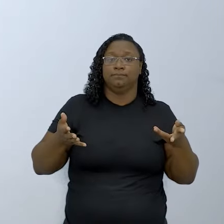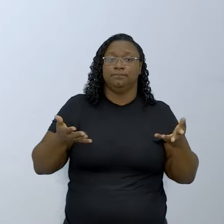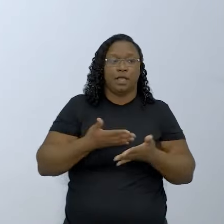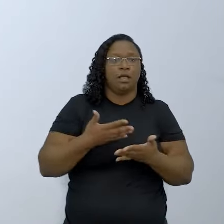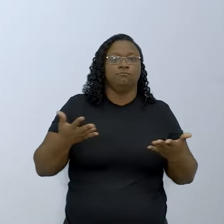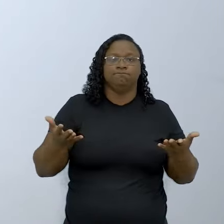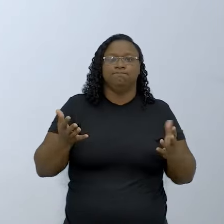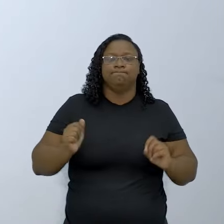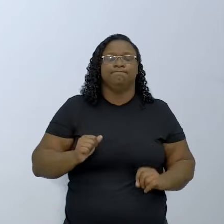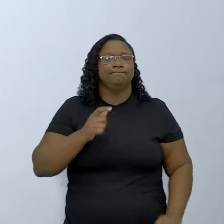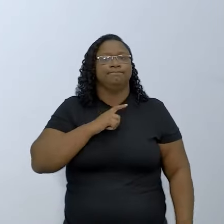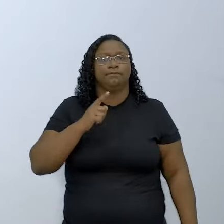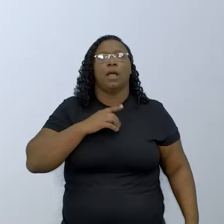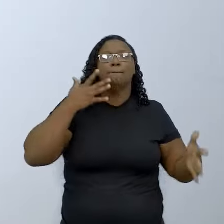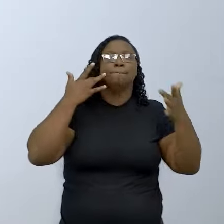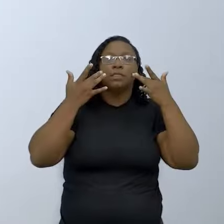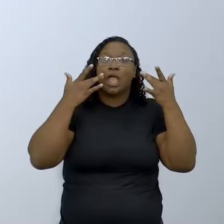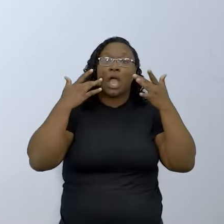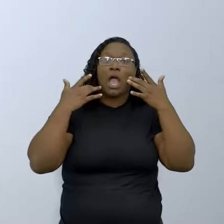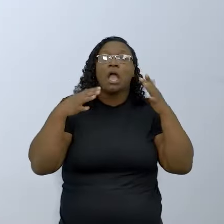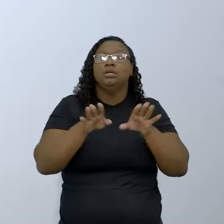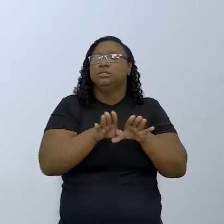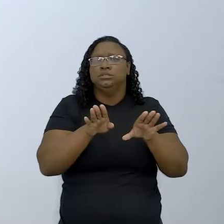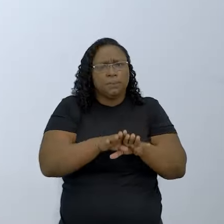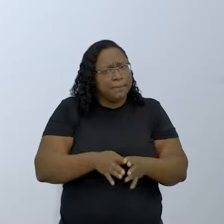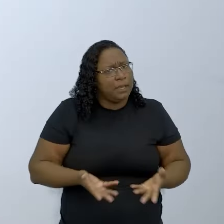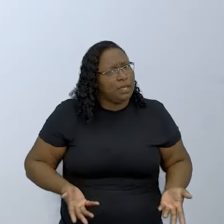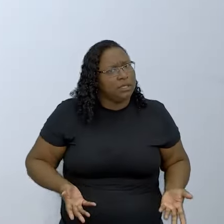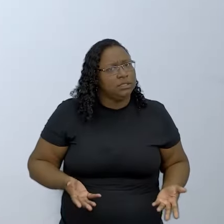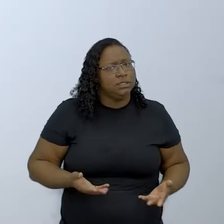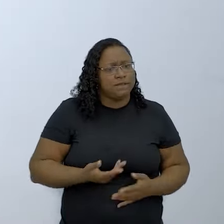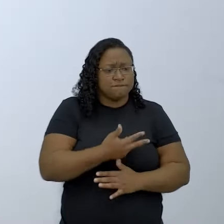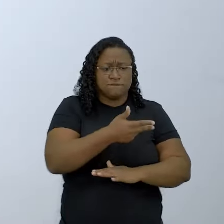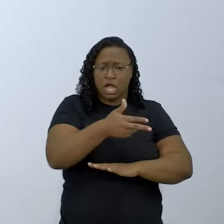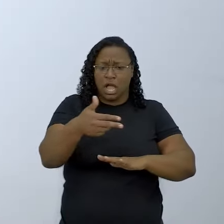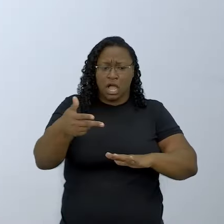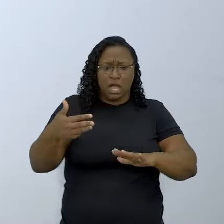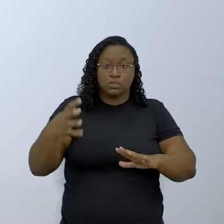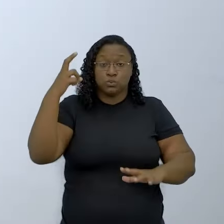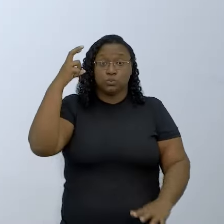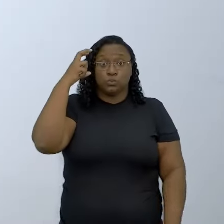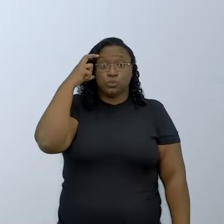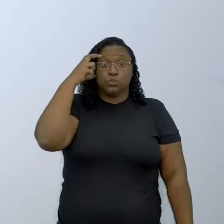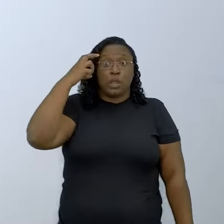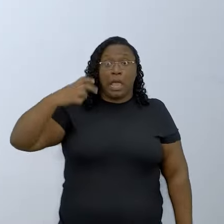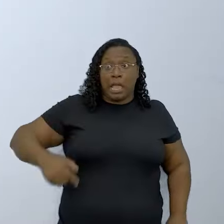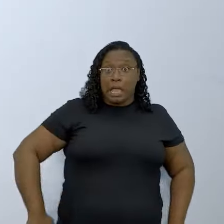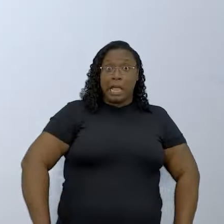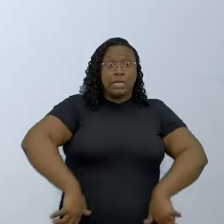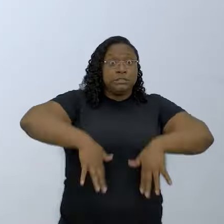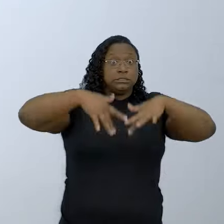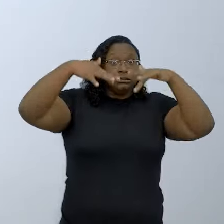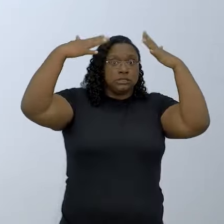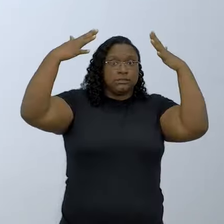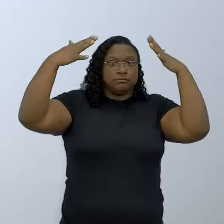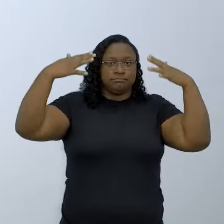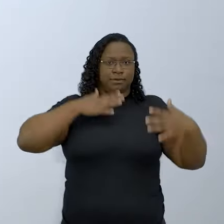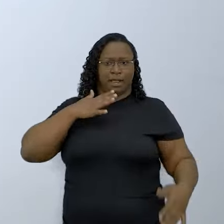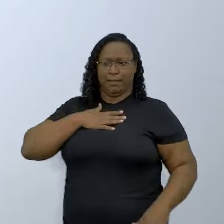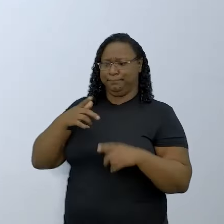Tem o Teatro Bradesco, mas tem outros. Tem um ali em Santo Amaro, enfim. É um ambiente cultural muito grande. Se eu falar do meu bairro, não tem nada.